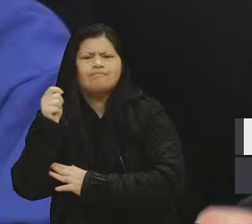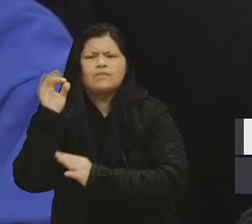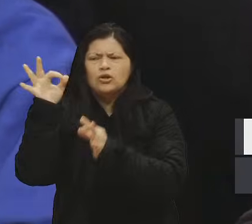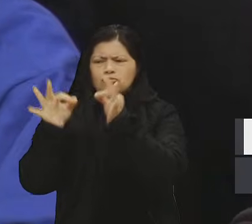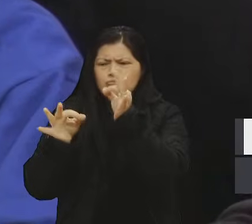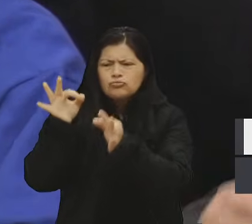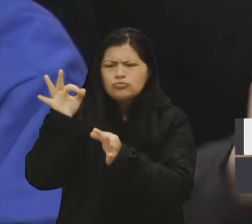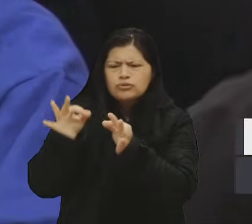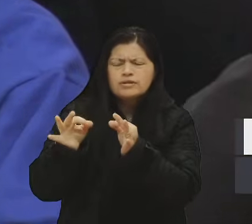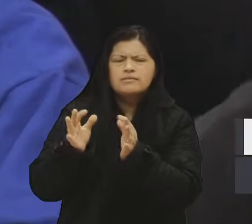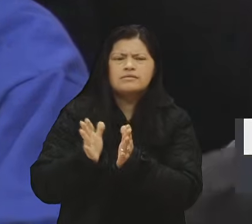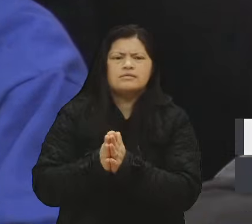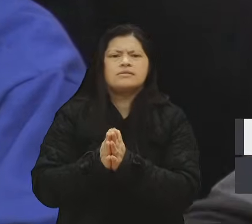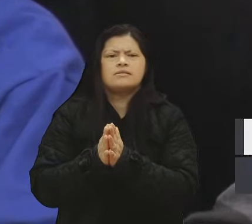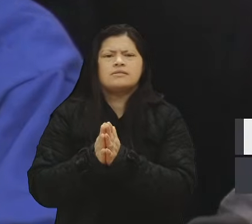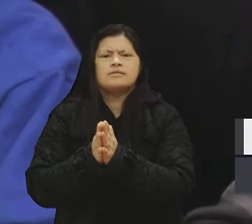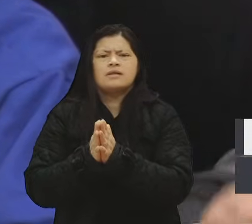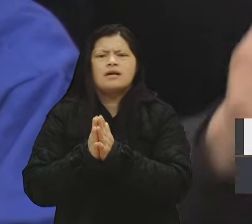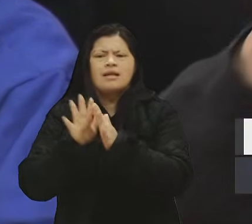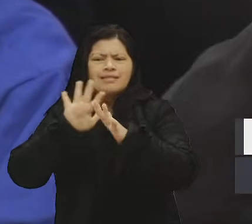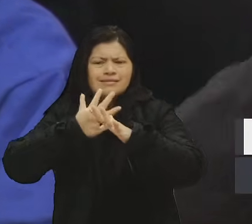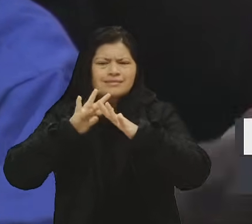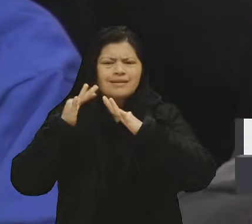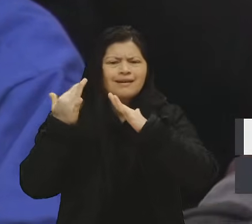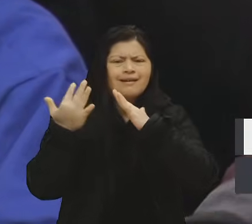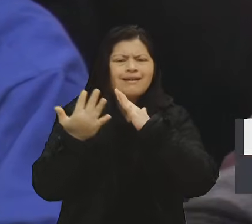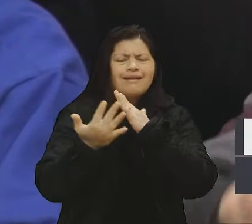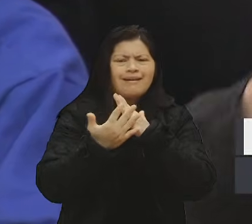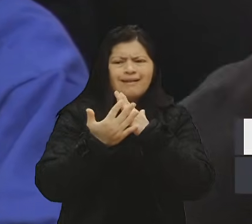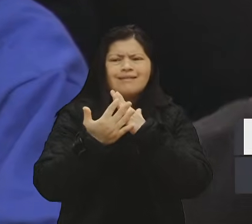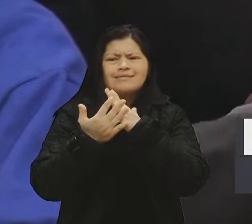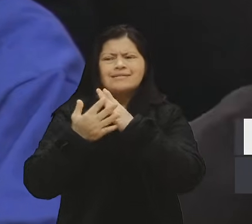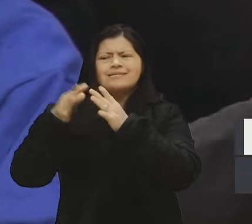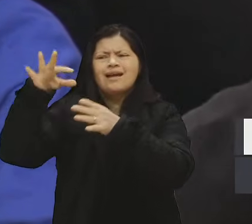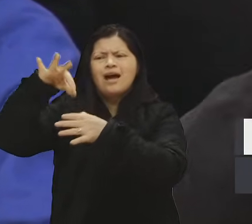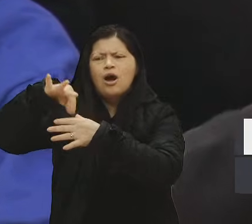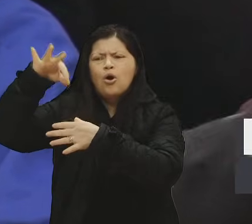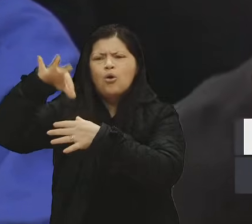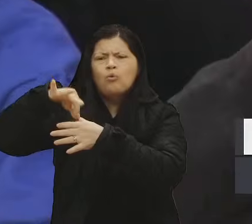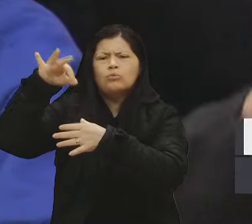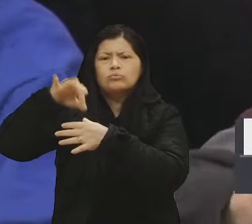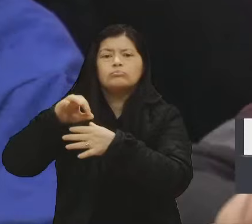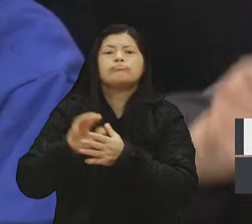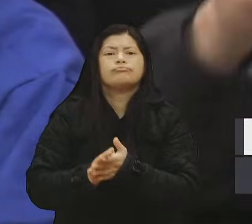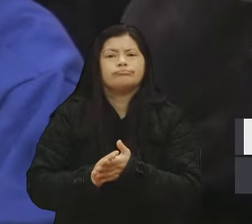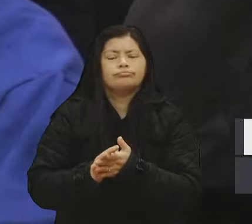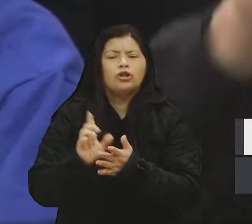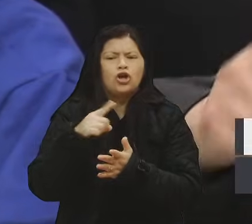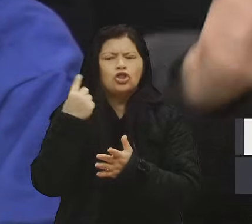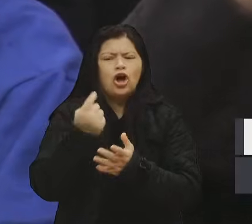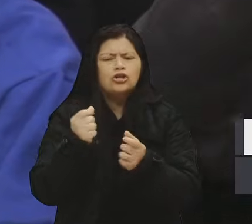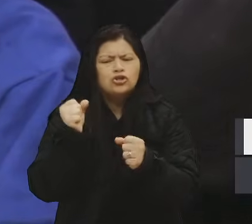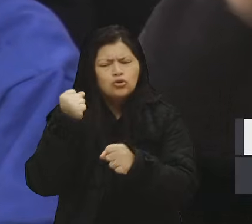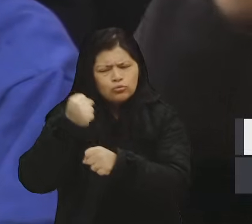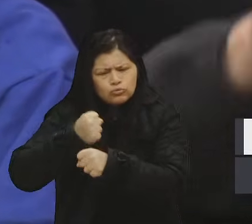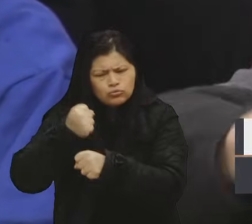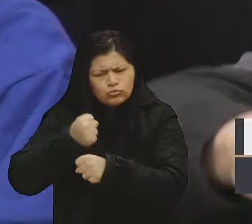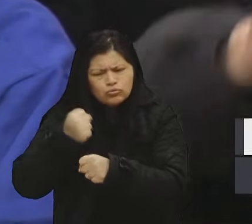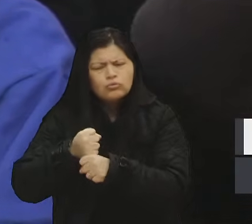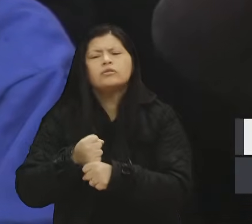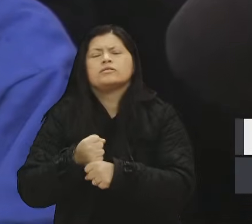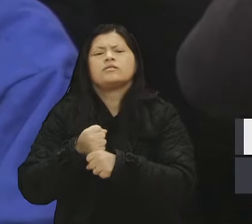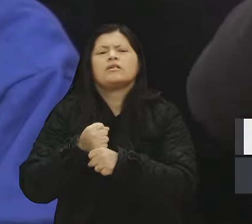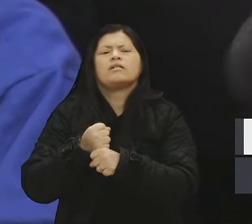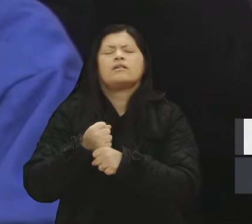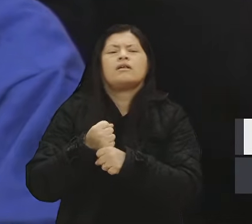justiça, nas redes e nas urnas. É assim que nós vamos construir a vitória de Lula